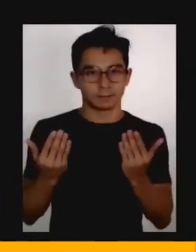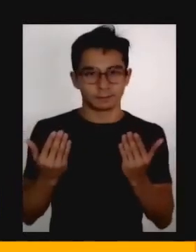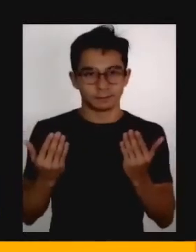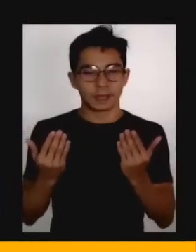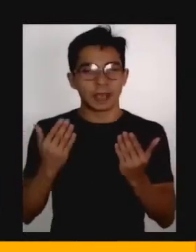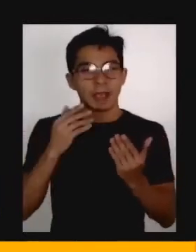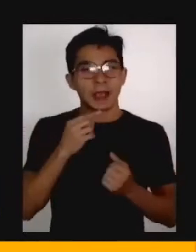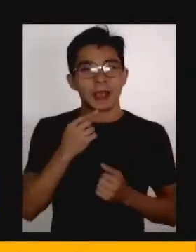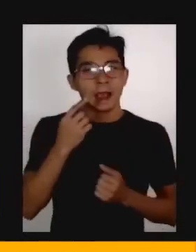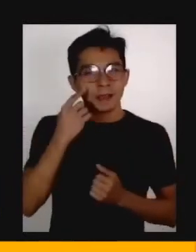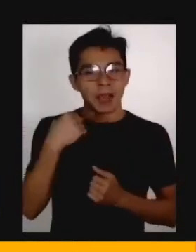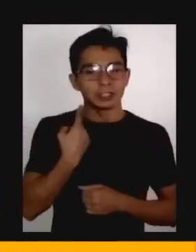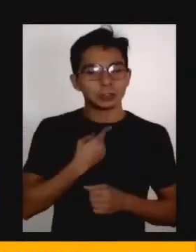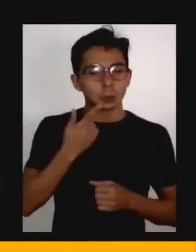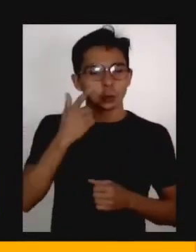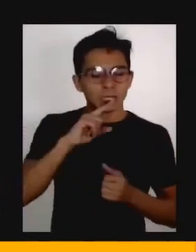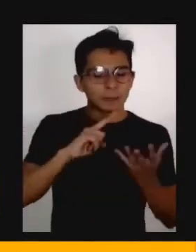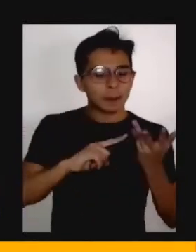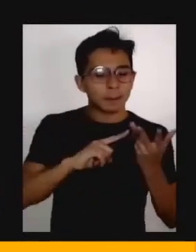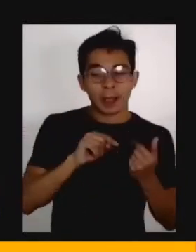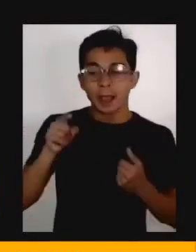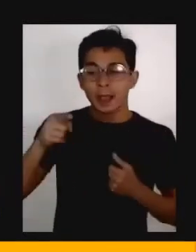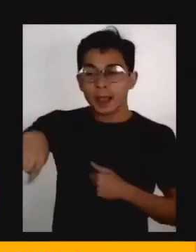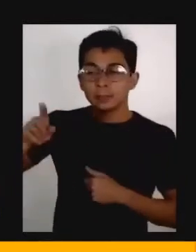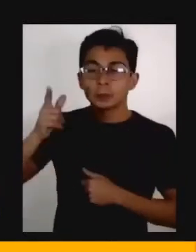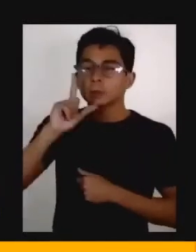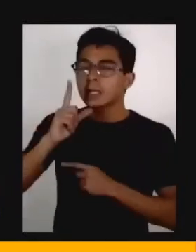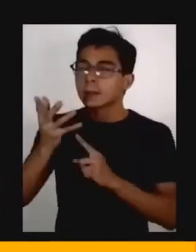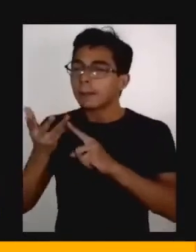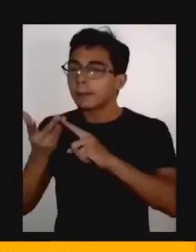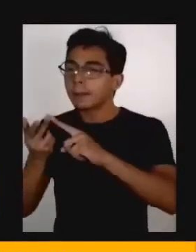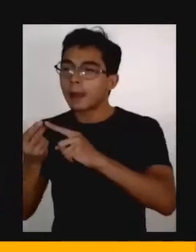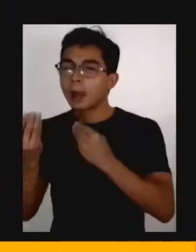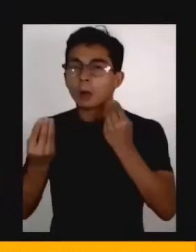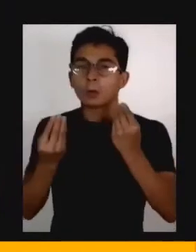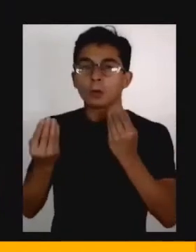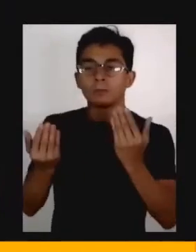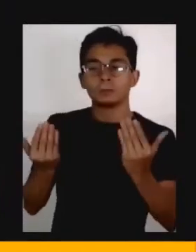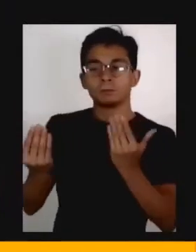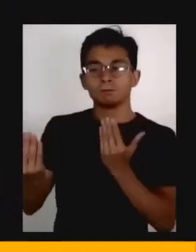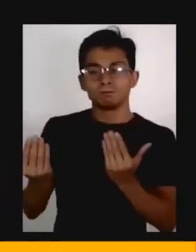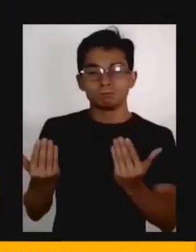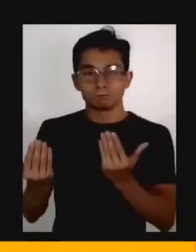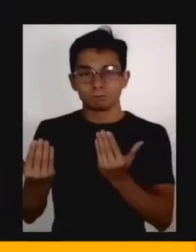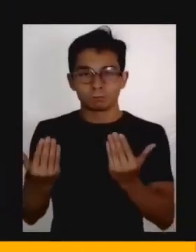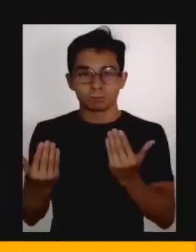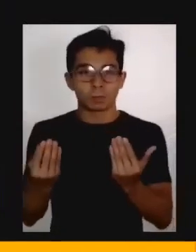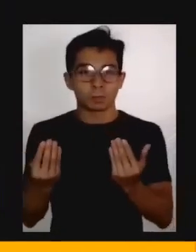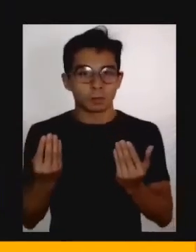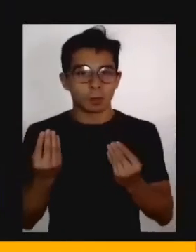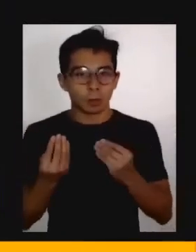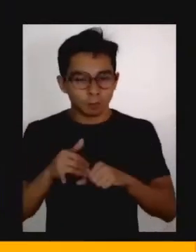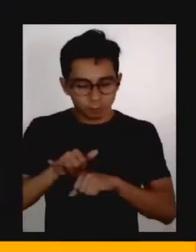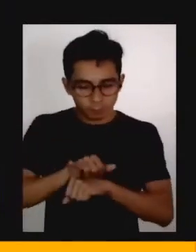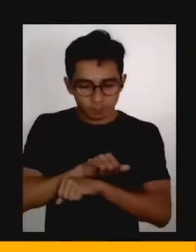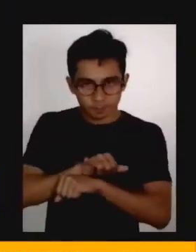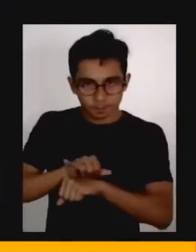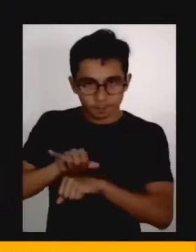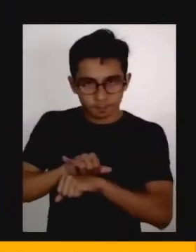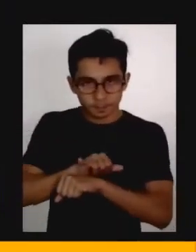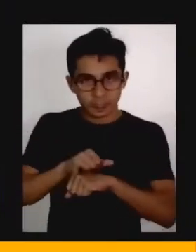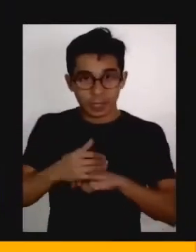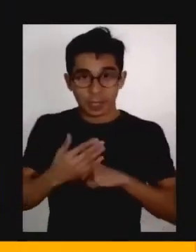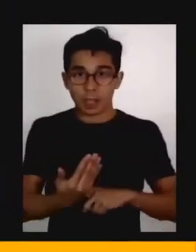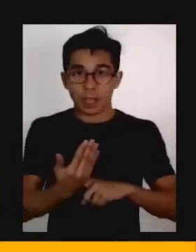certo para a gente, o que está dando certo para o concorrente, como fazer benchmark, até como criar estratégias que nos ajudem